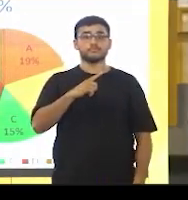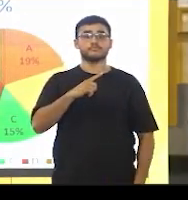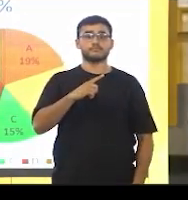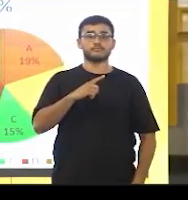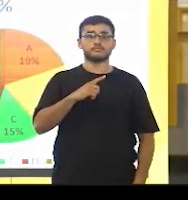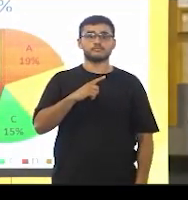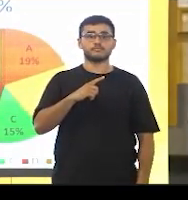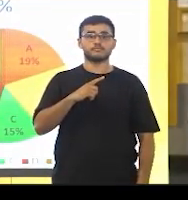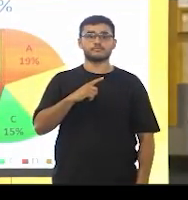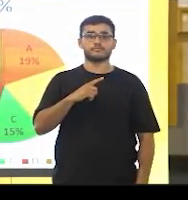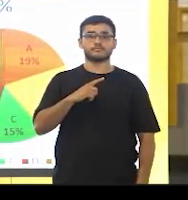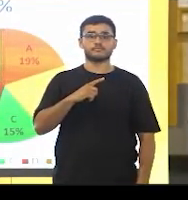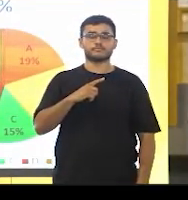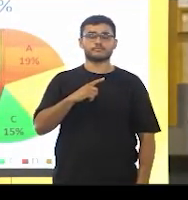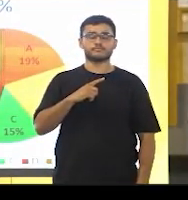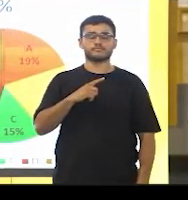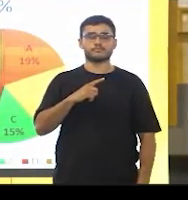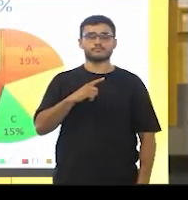vassalos.